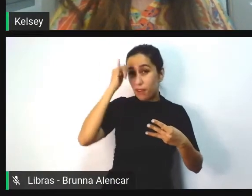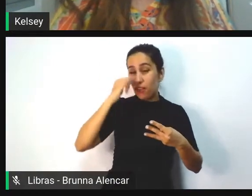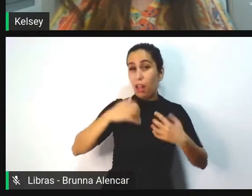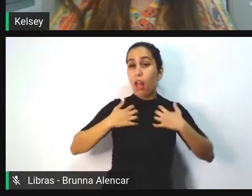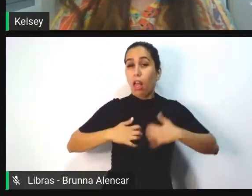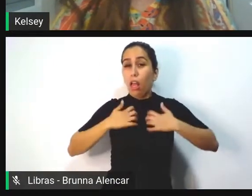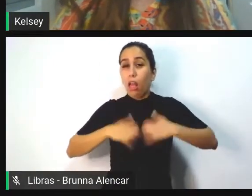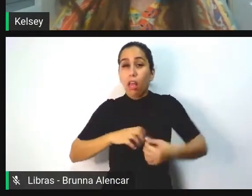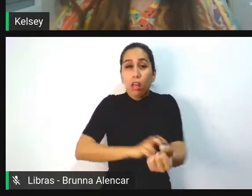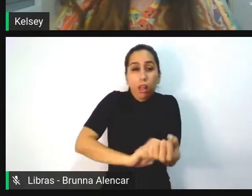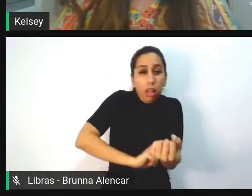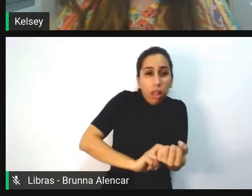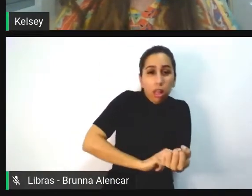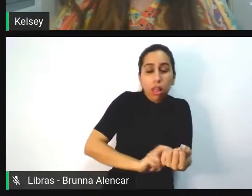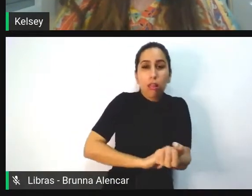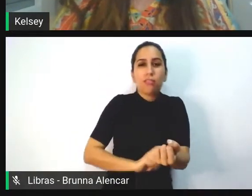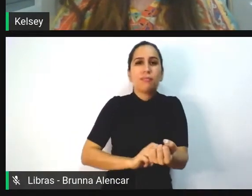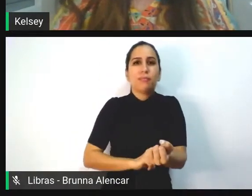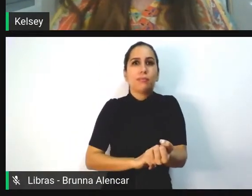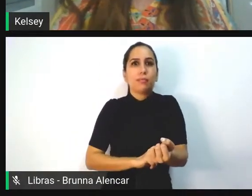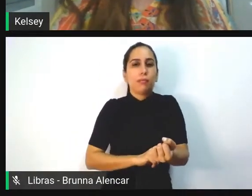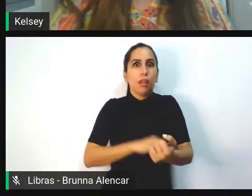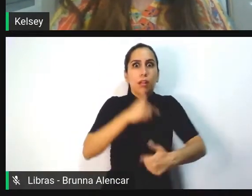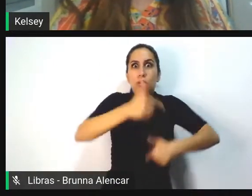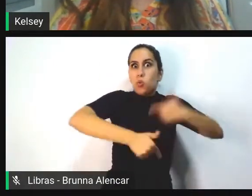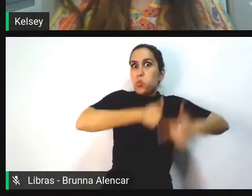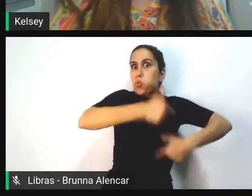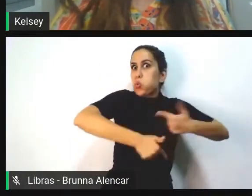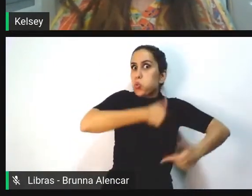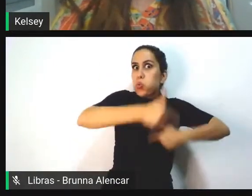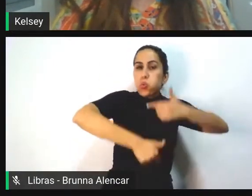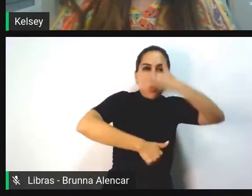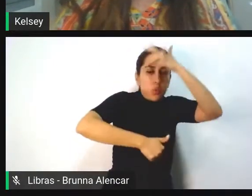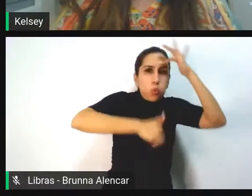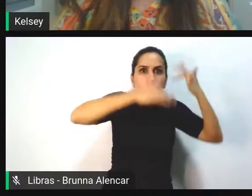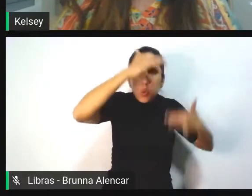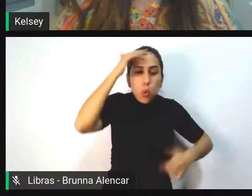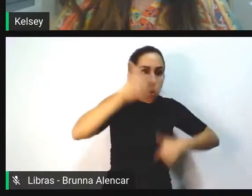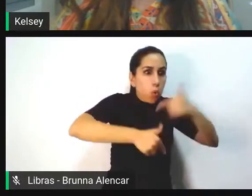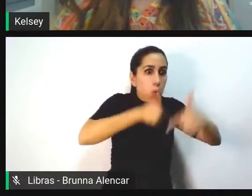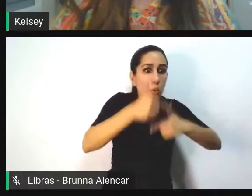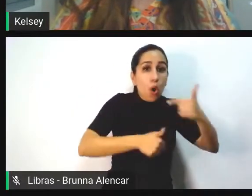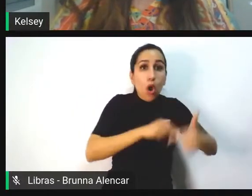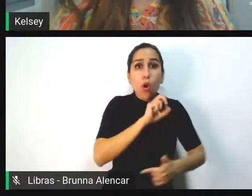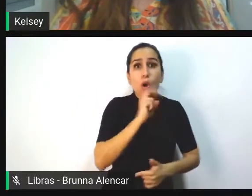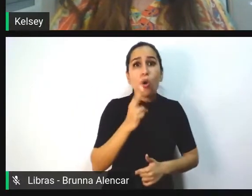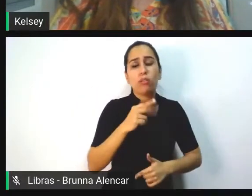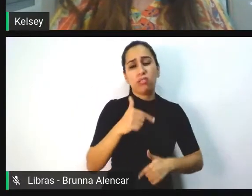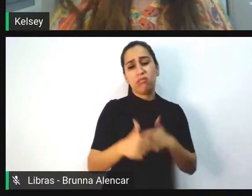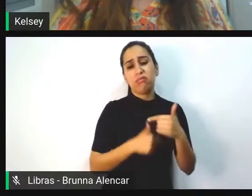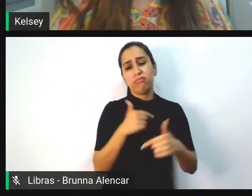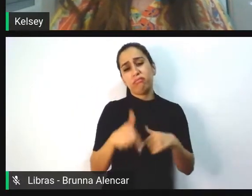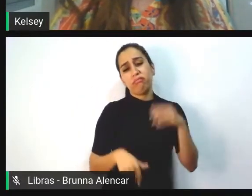Uma demanda muito elevada, ou então uma demanda muito baixa, tá, de trabalho.